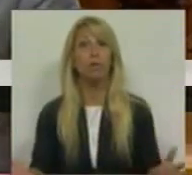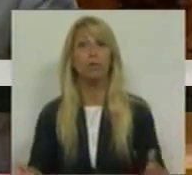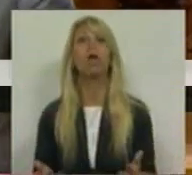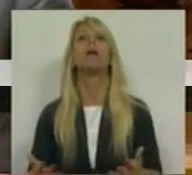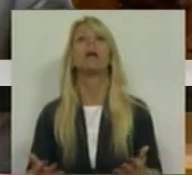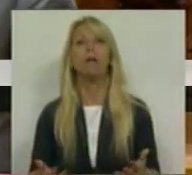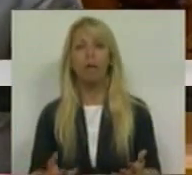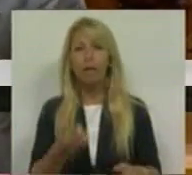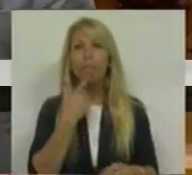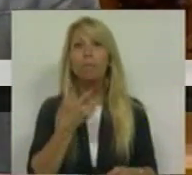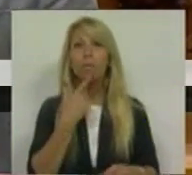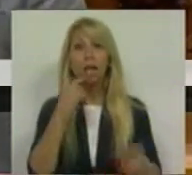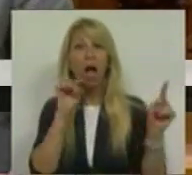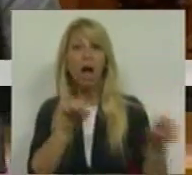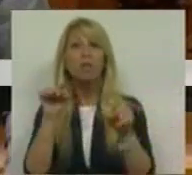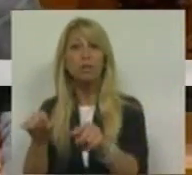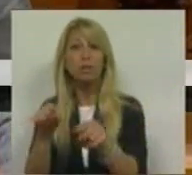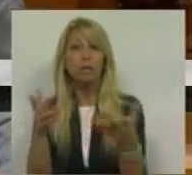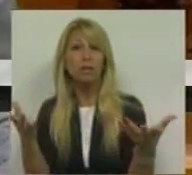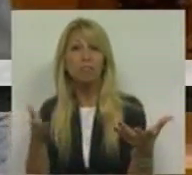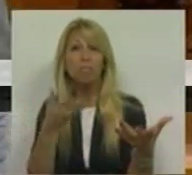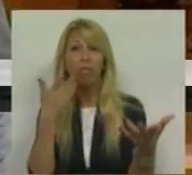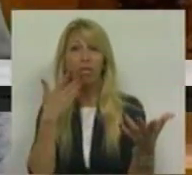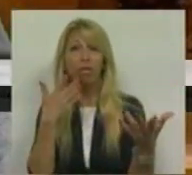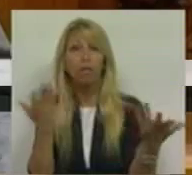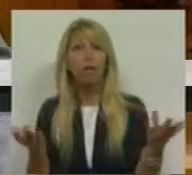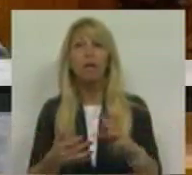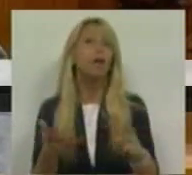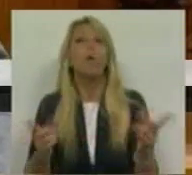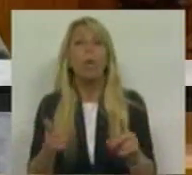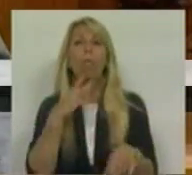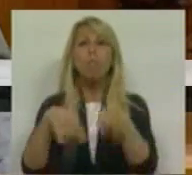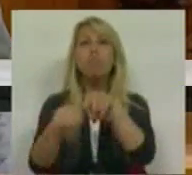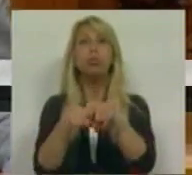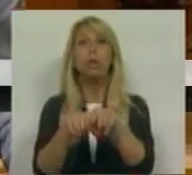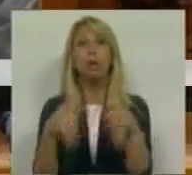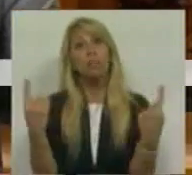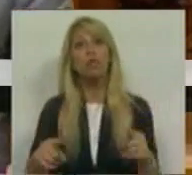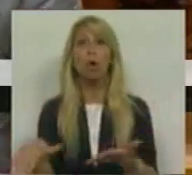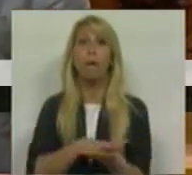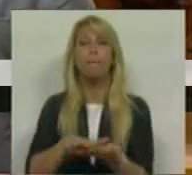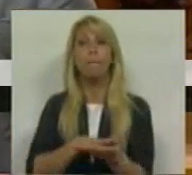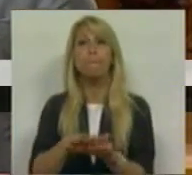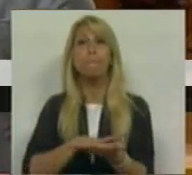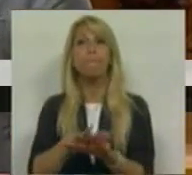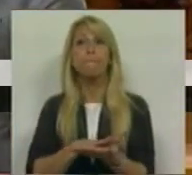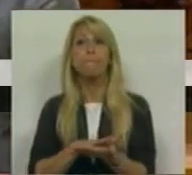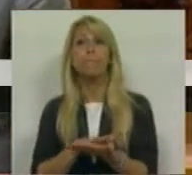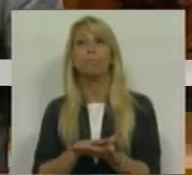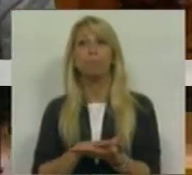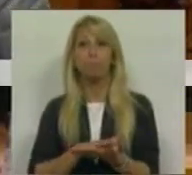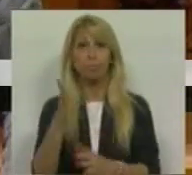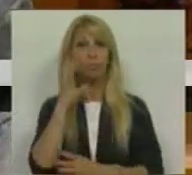acusações gratuitas. E são uma política que não tem nada mais, nada menos que a sua base numa tentativa